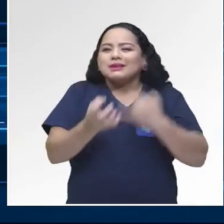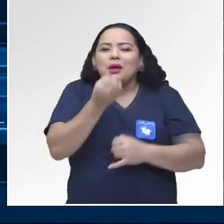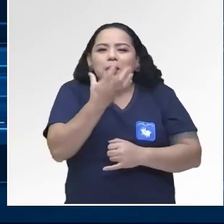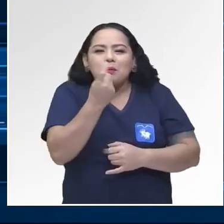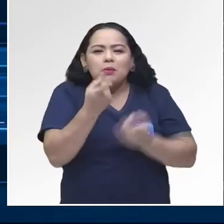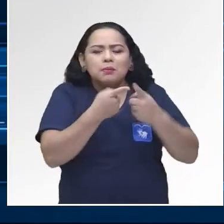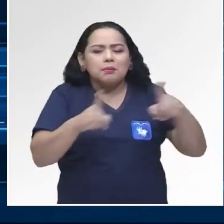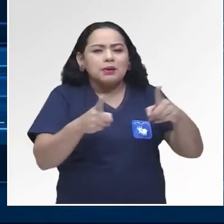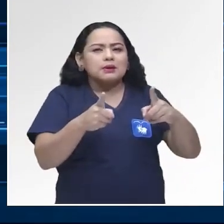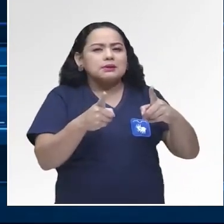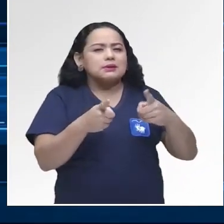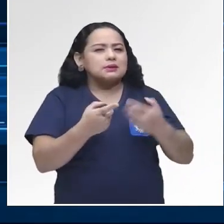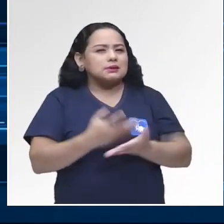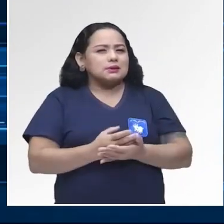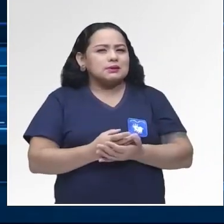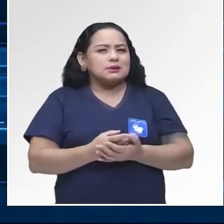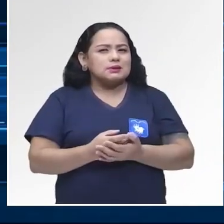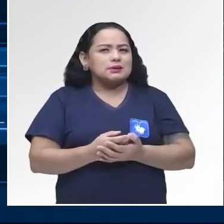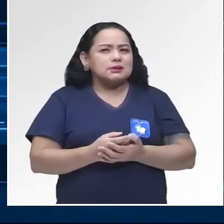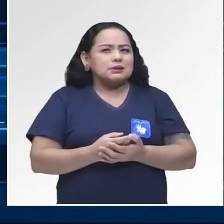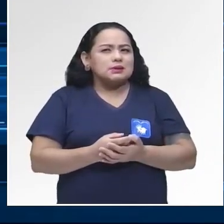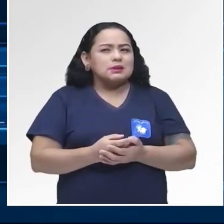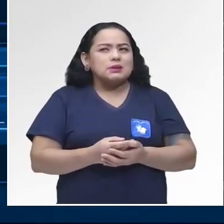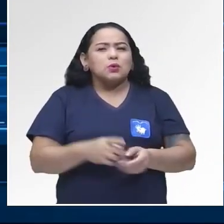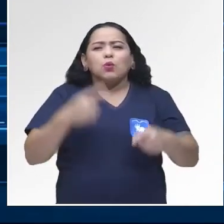tem algo que está causando isso em mim?